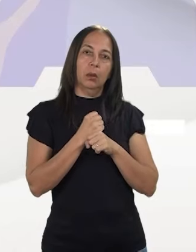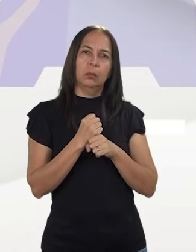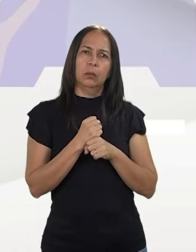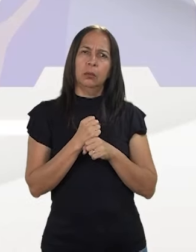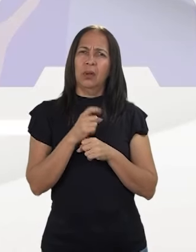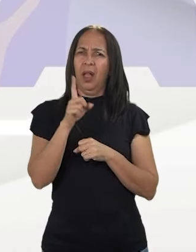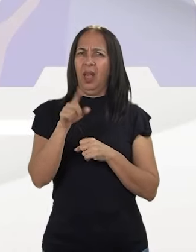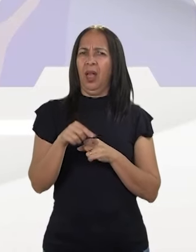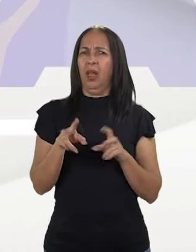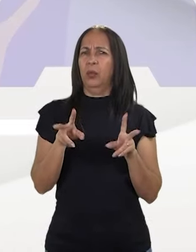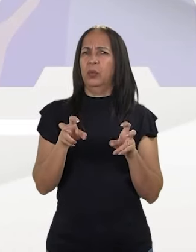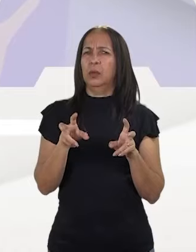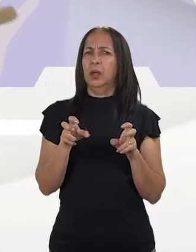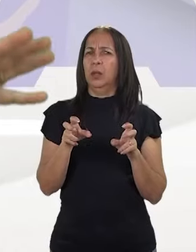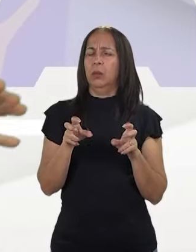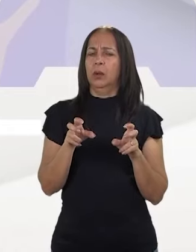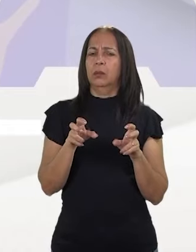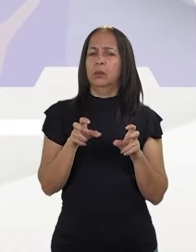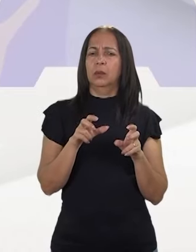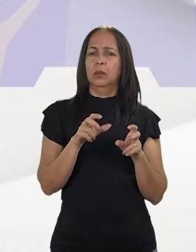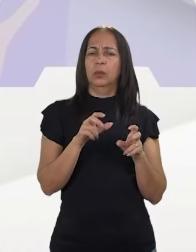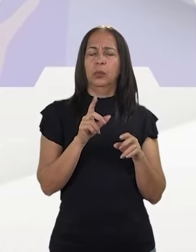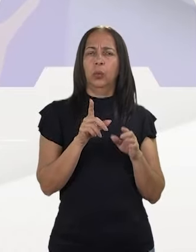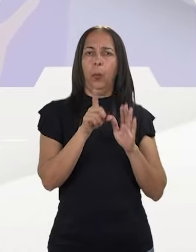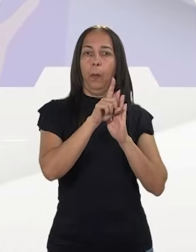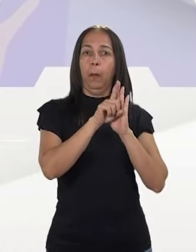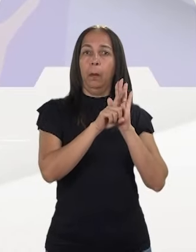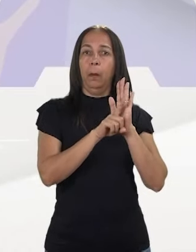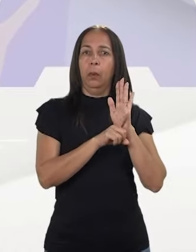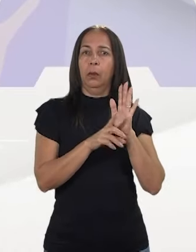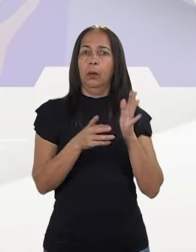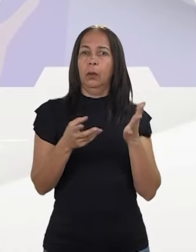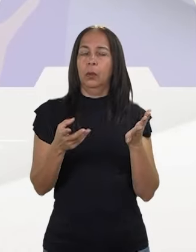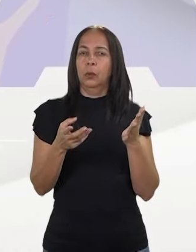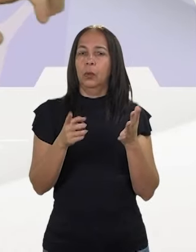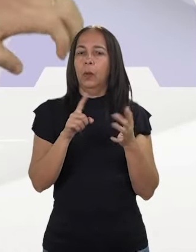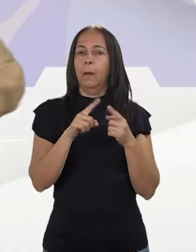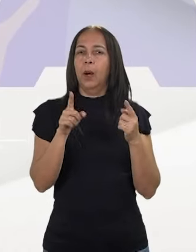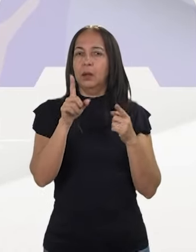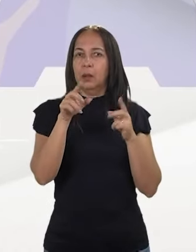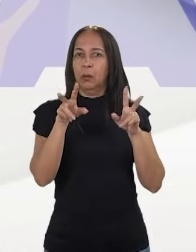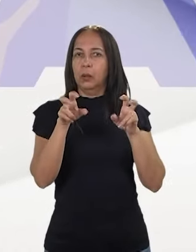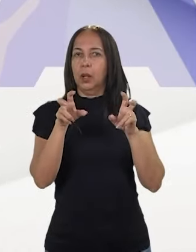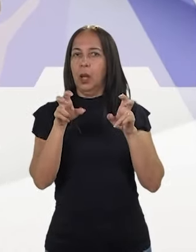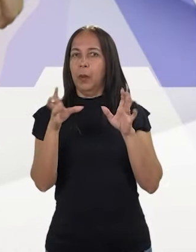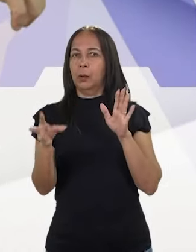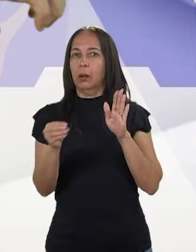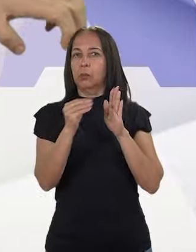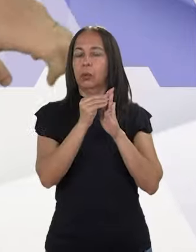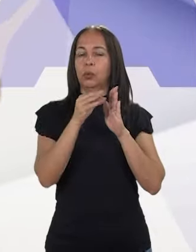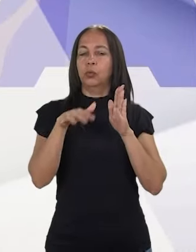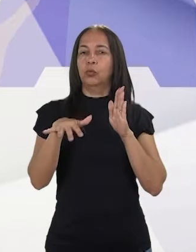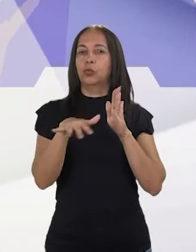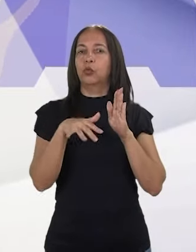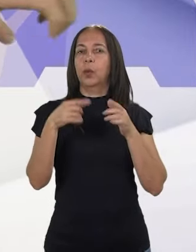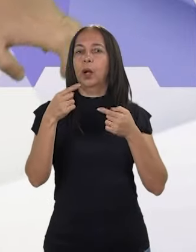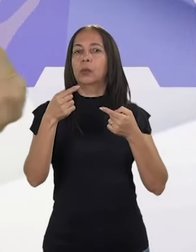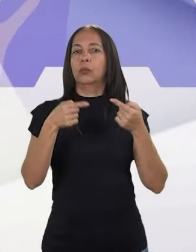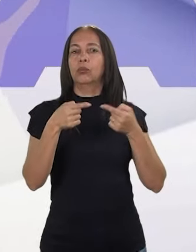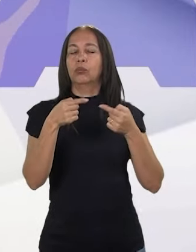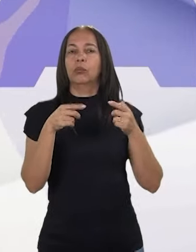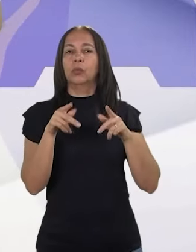é um tema que tá em discussão se não no plano se não pelas pessoas que legam mas é um tem é um tema que tá contemplado nos espaços